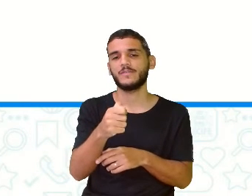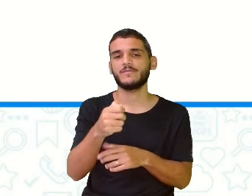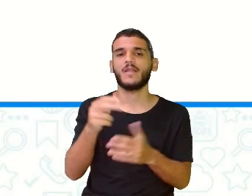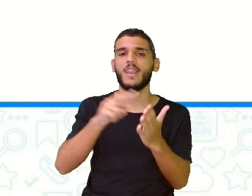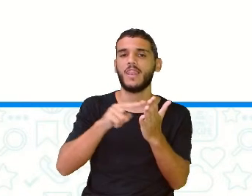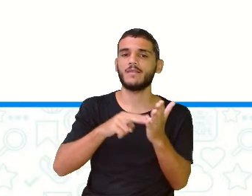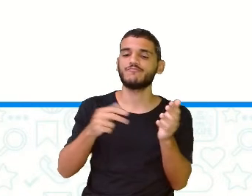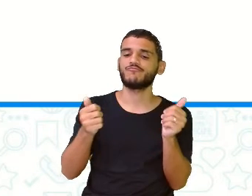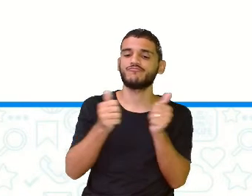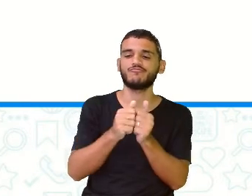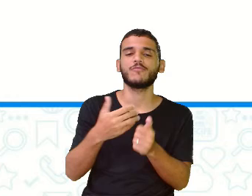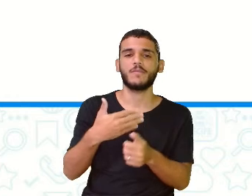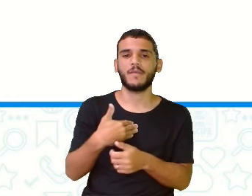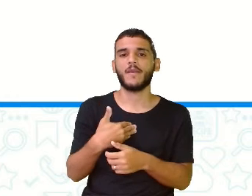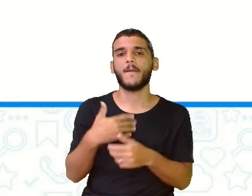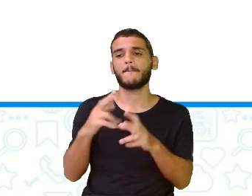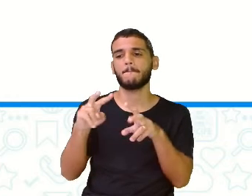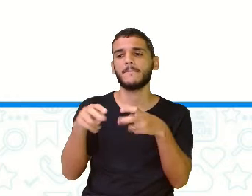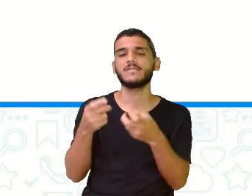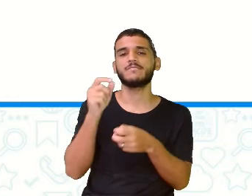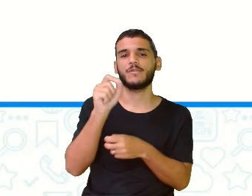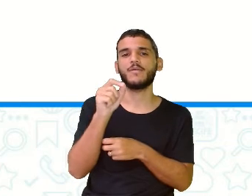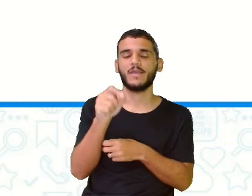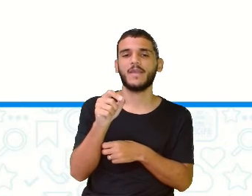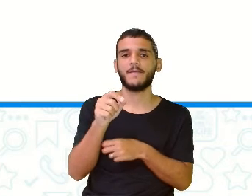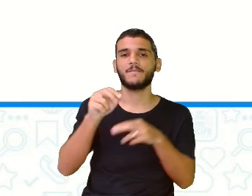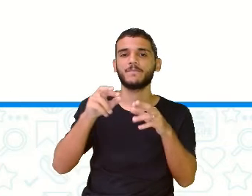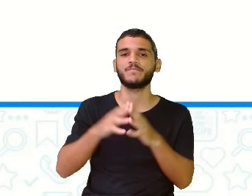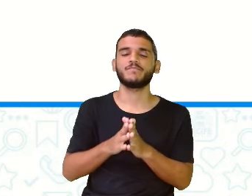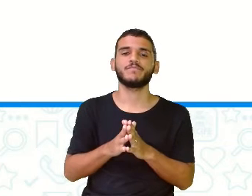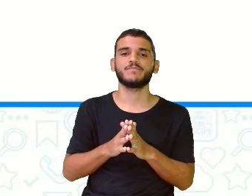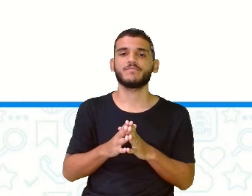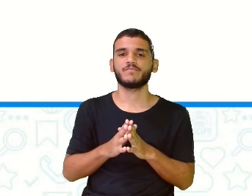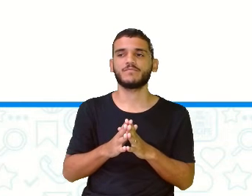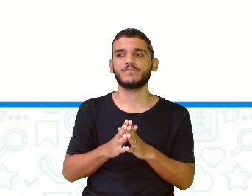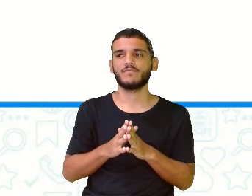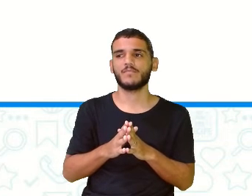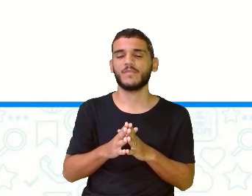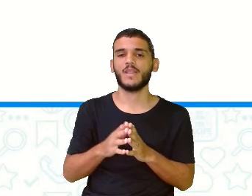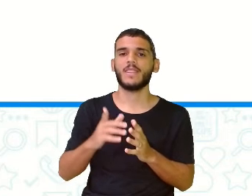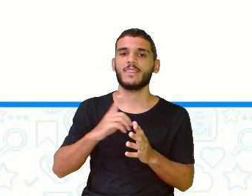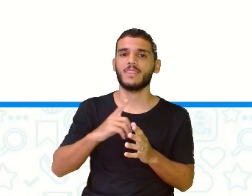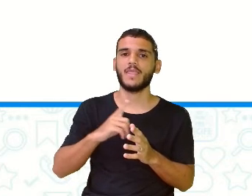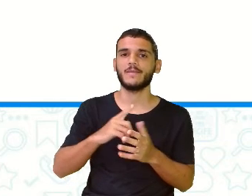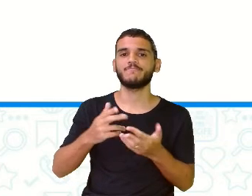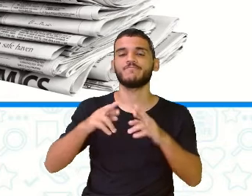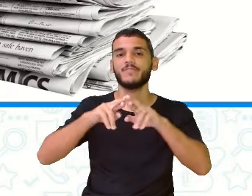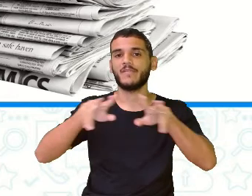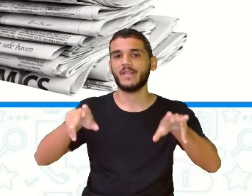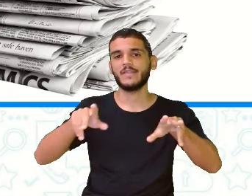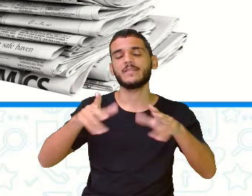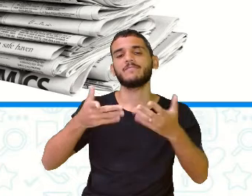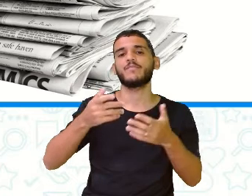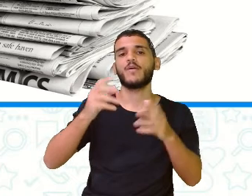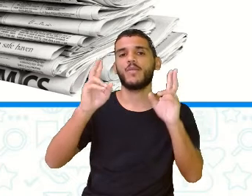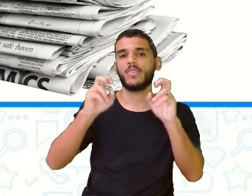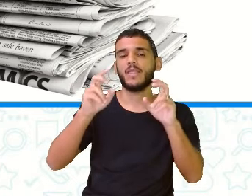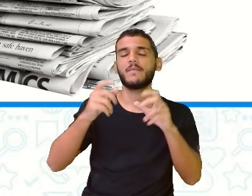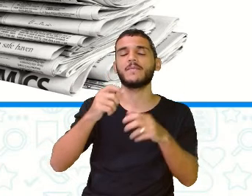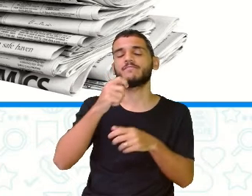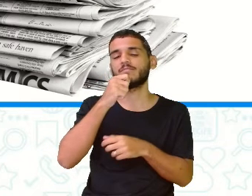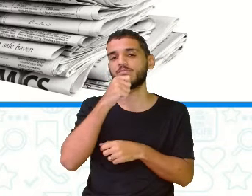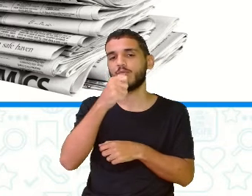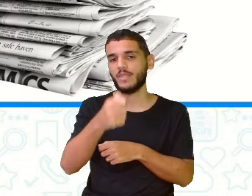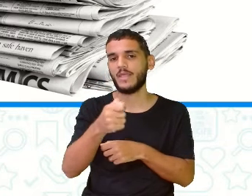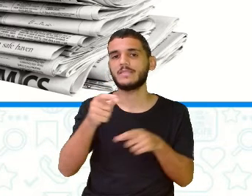comigo, já deu para perceber aí algumas diferenças. Inclusive, eu falei, não foi? Das diferenças entre reportagem e